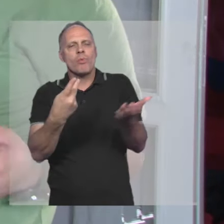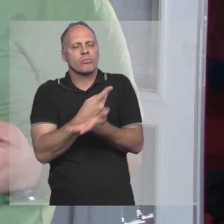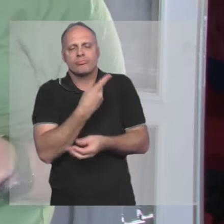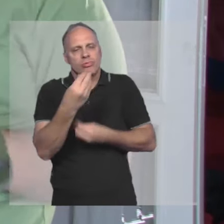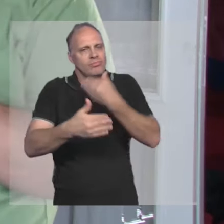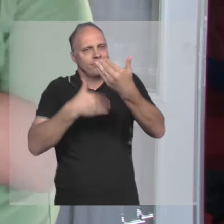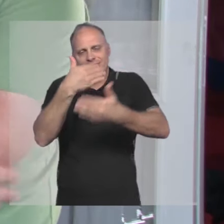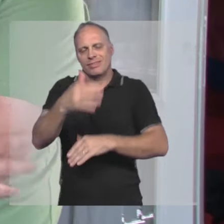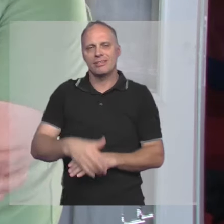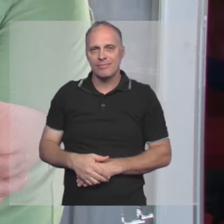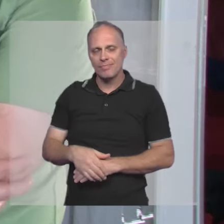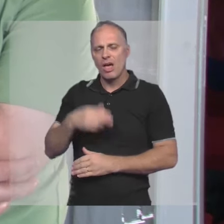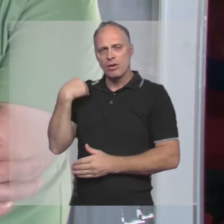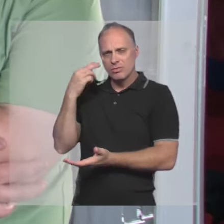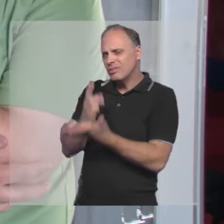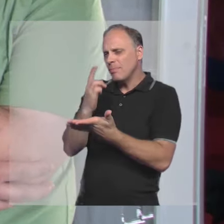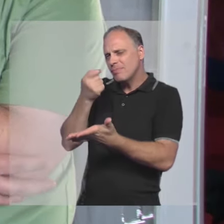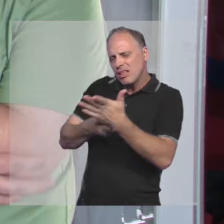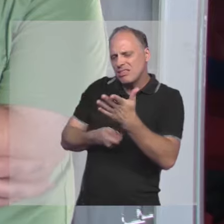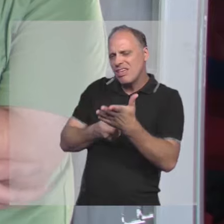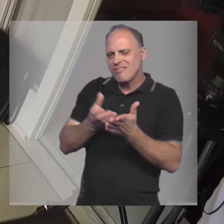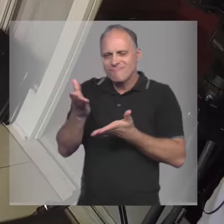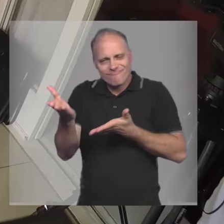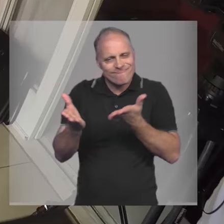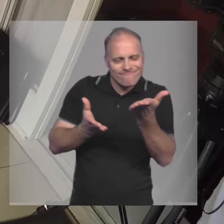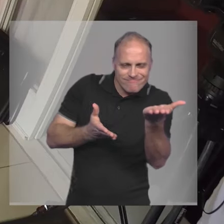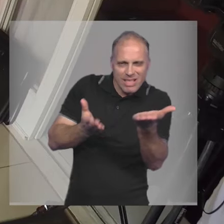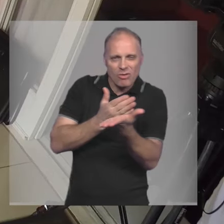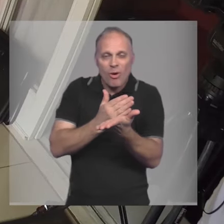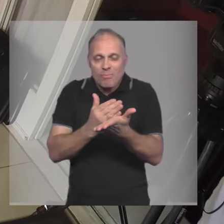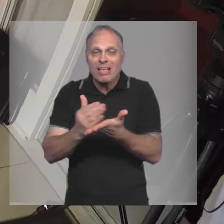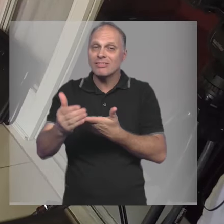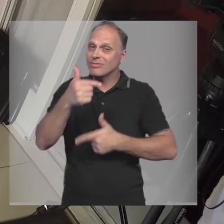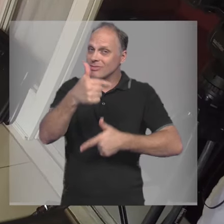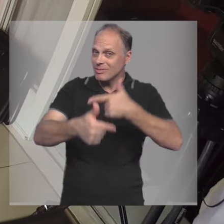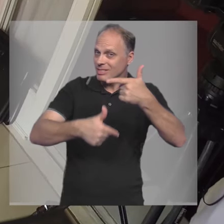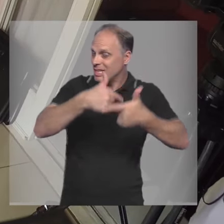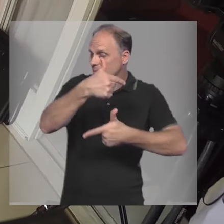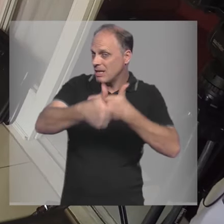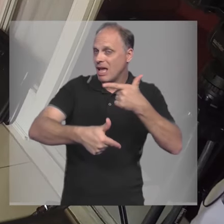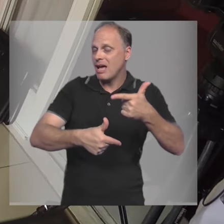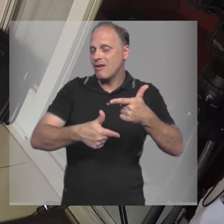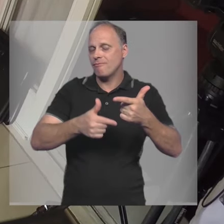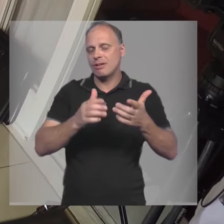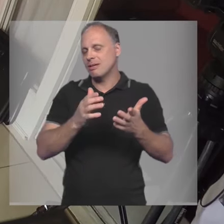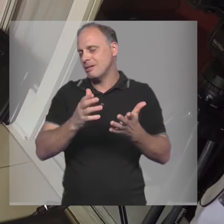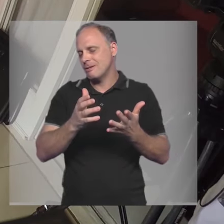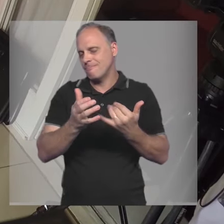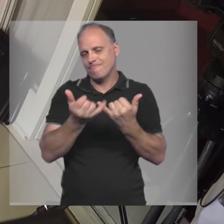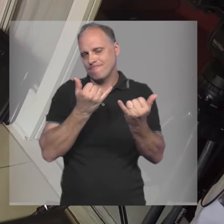assim? Cara, eu sempre tentei conciliar. No começo, trabalhando em